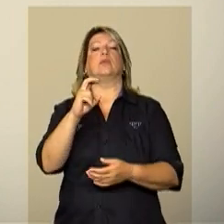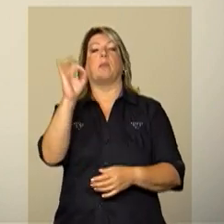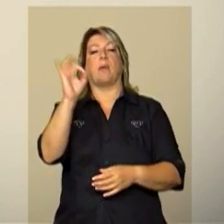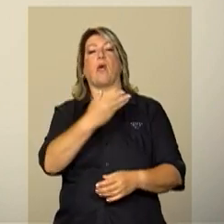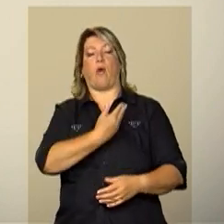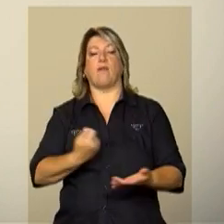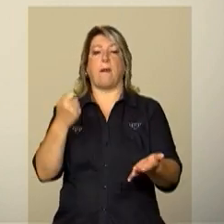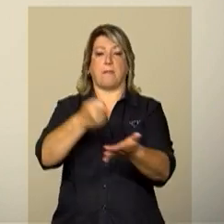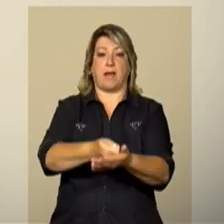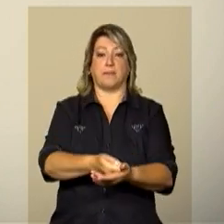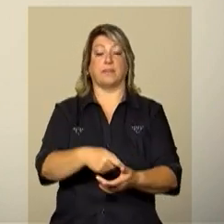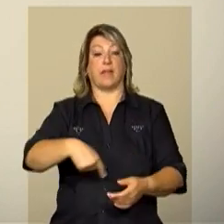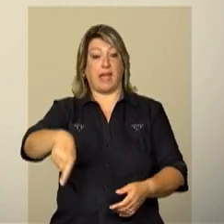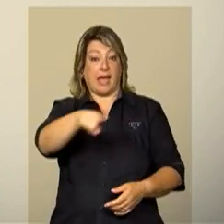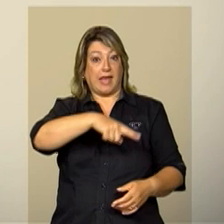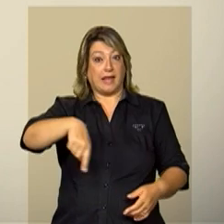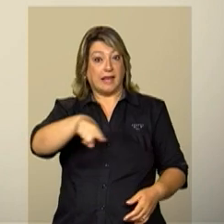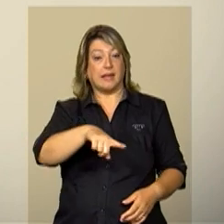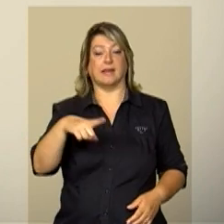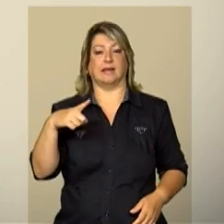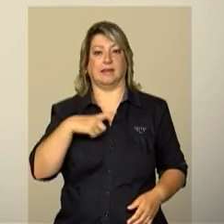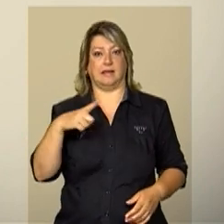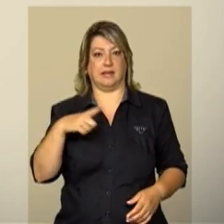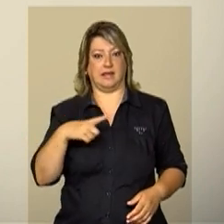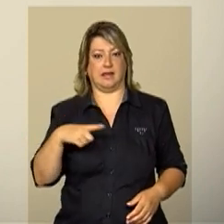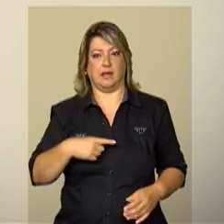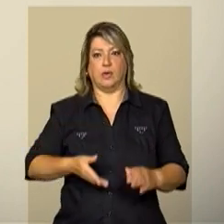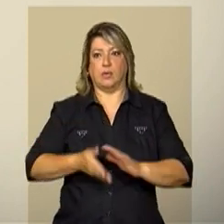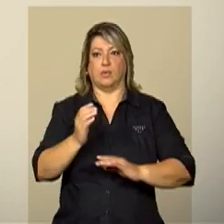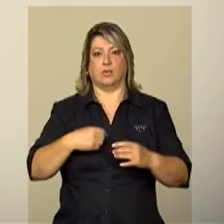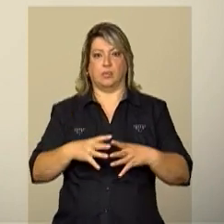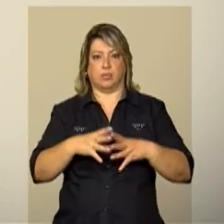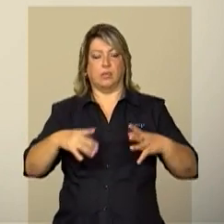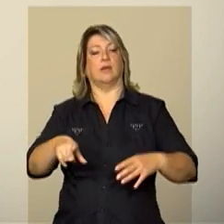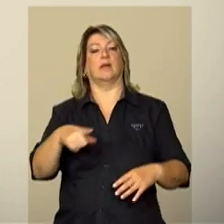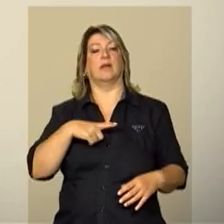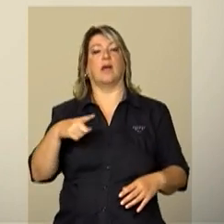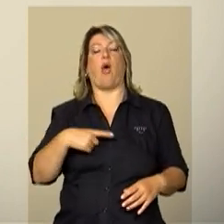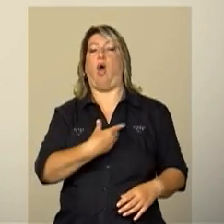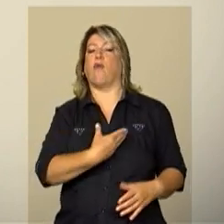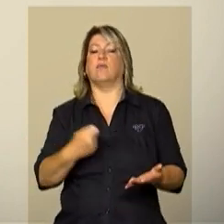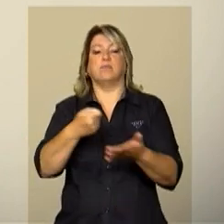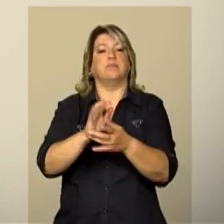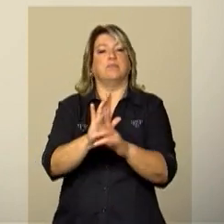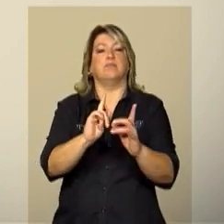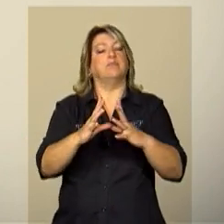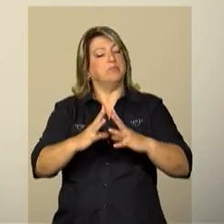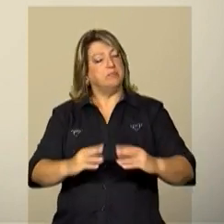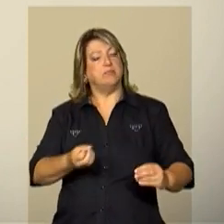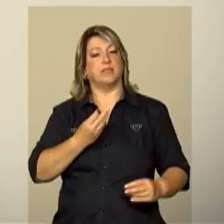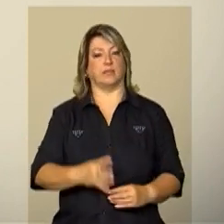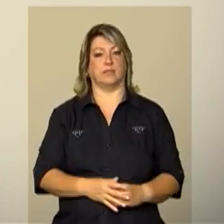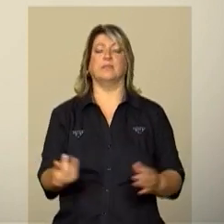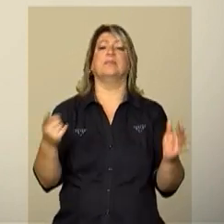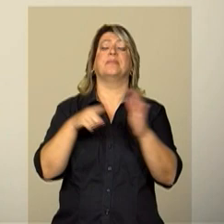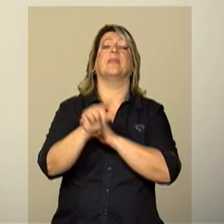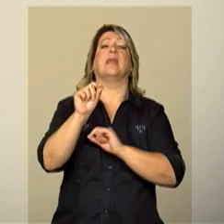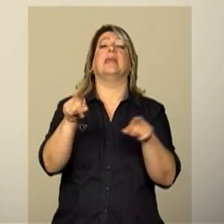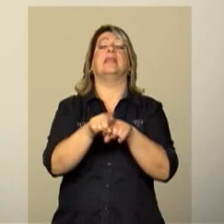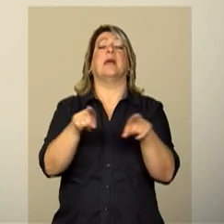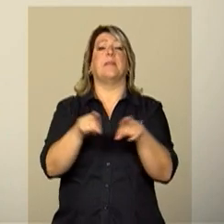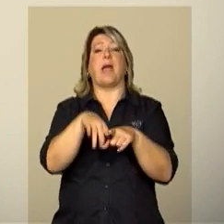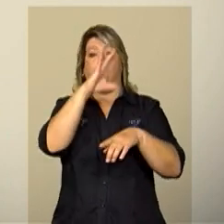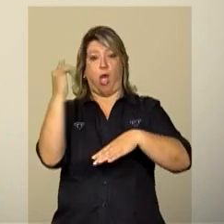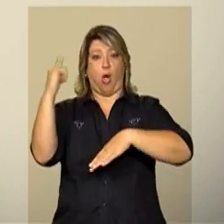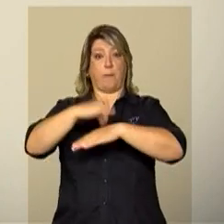crescer menos ela dependerá da ajuda do governo e como ficam os investimentos nos grandes aeroportos do país presidenta